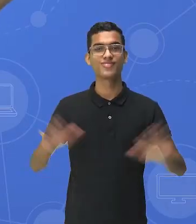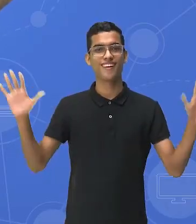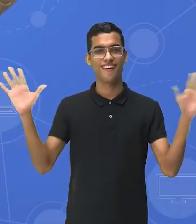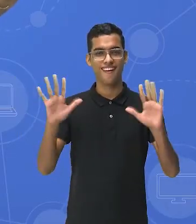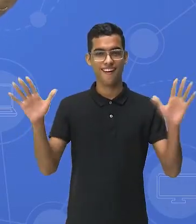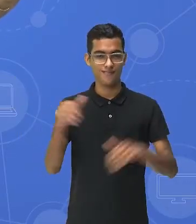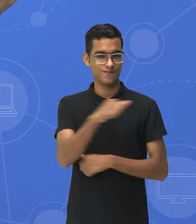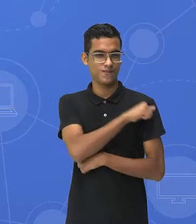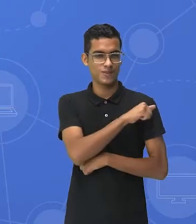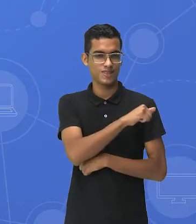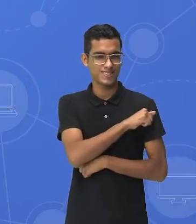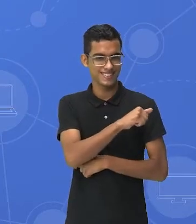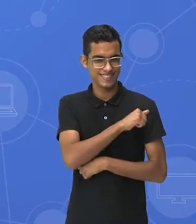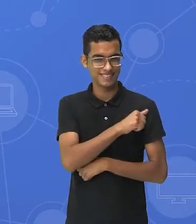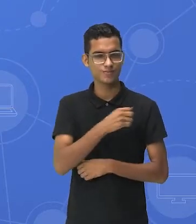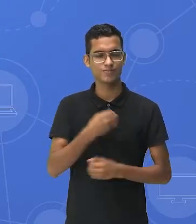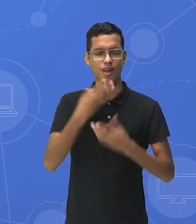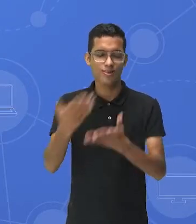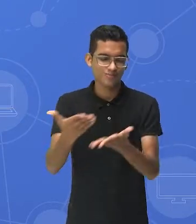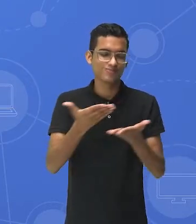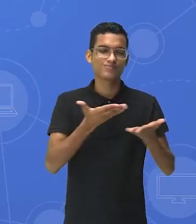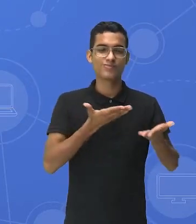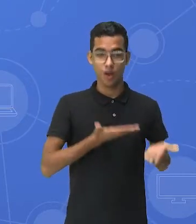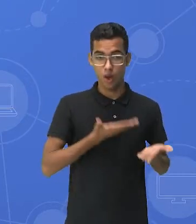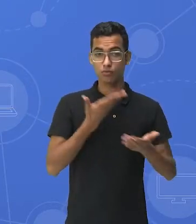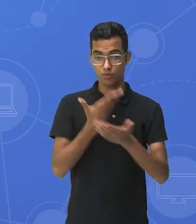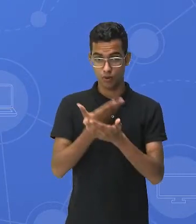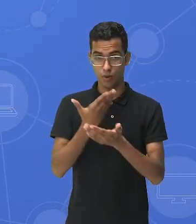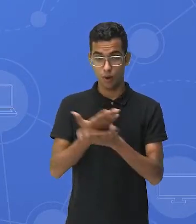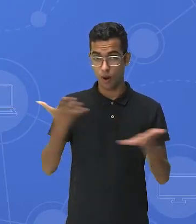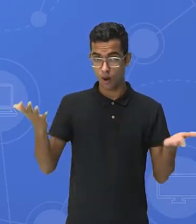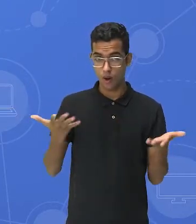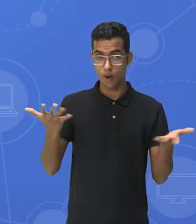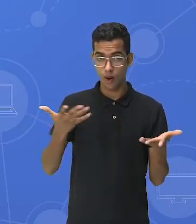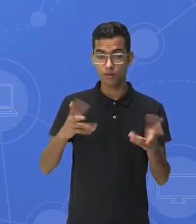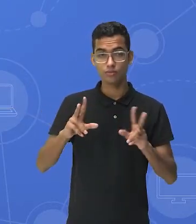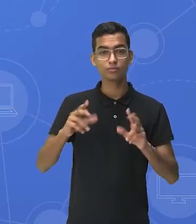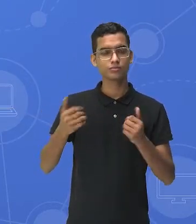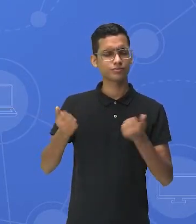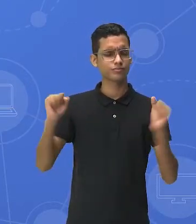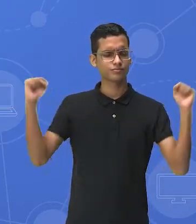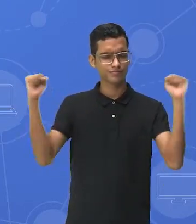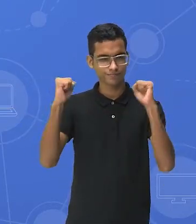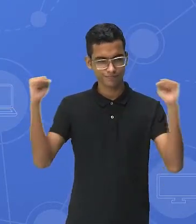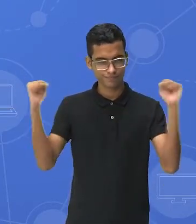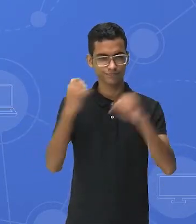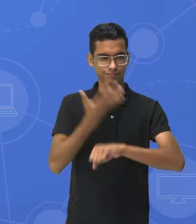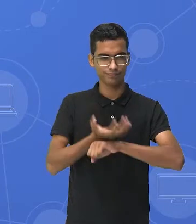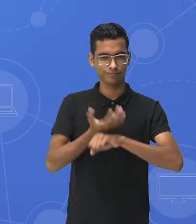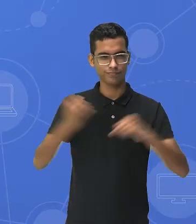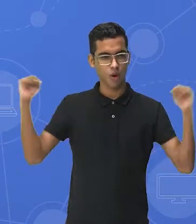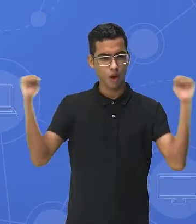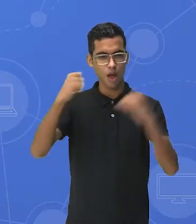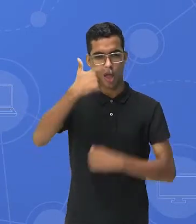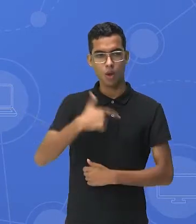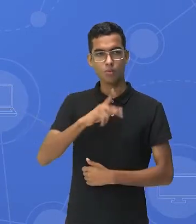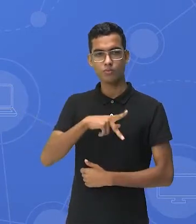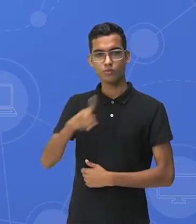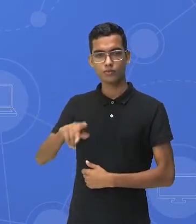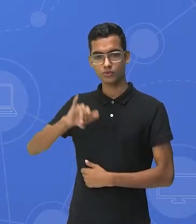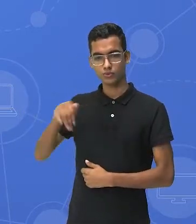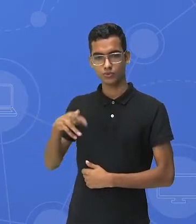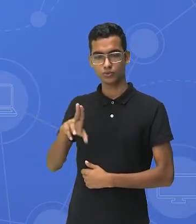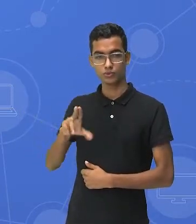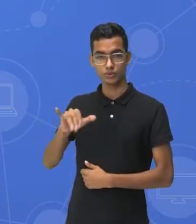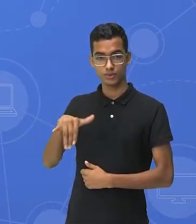Oi, gente! Sejam bem-vindos à nossa aula de Educação Física. Eu sou a professora Jucimara Brito e